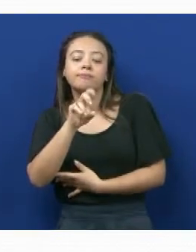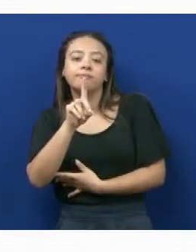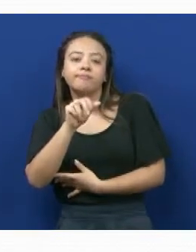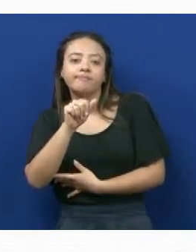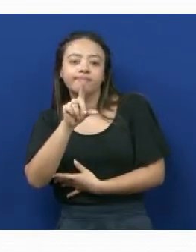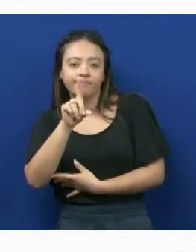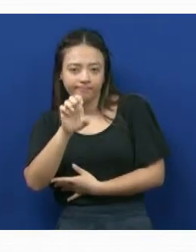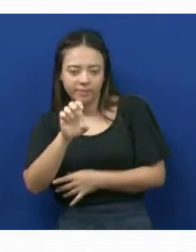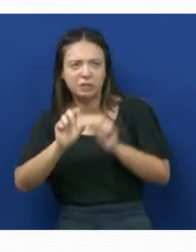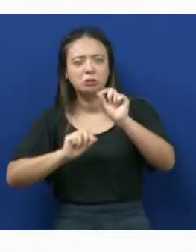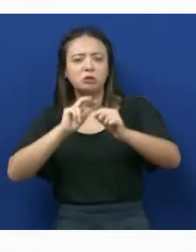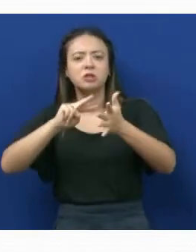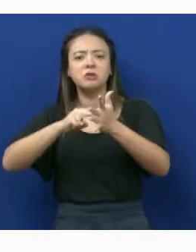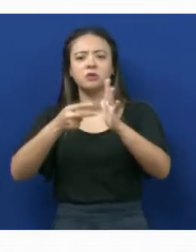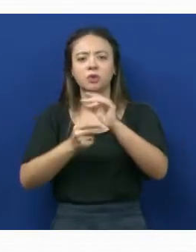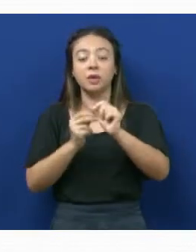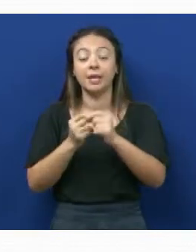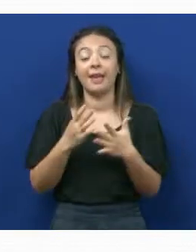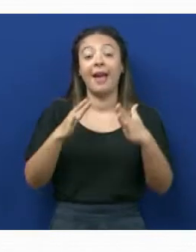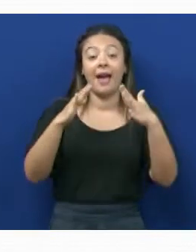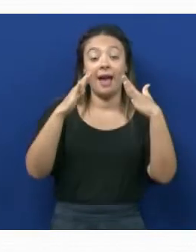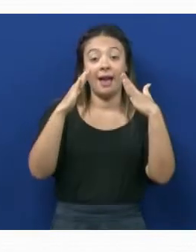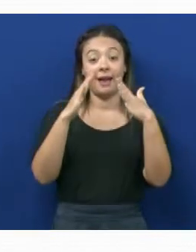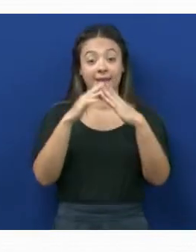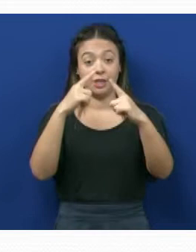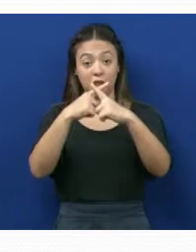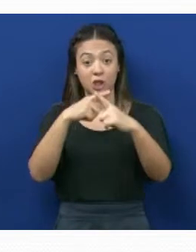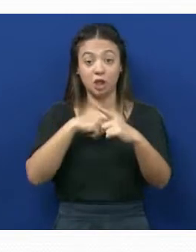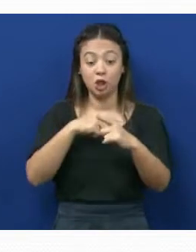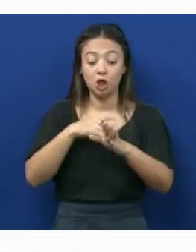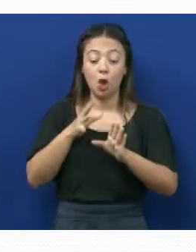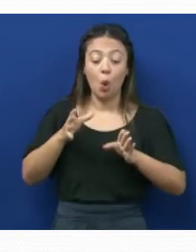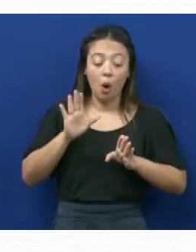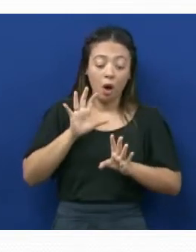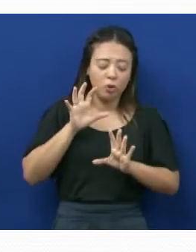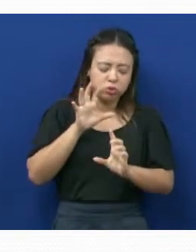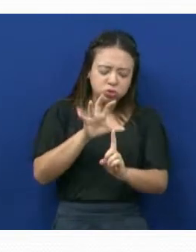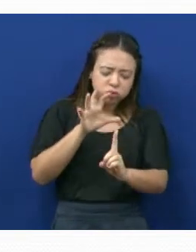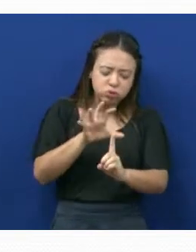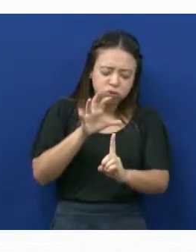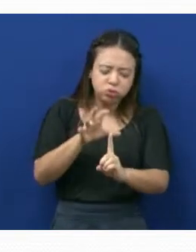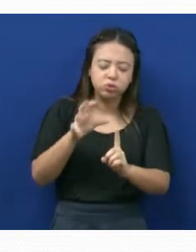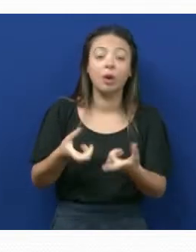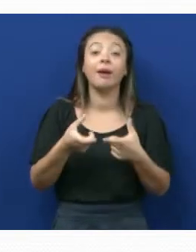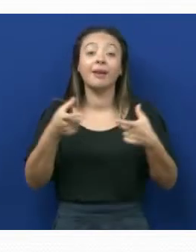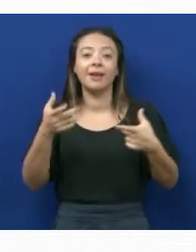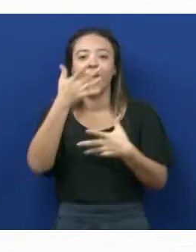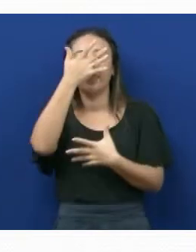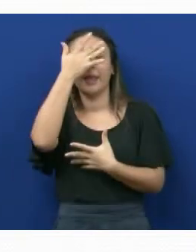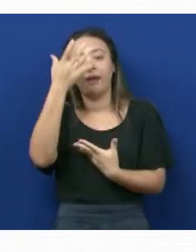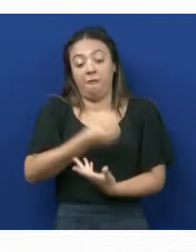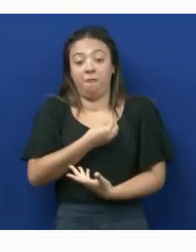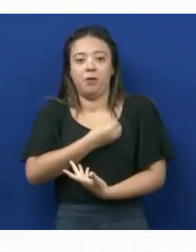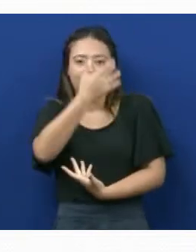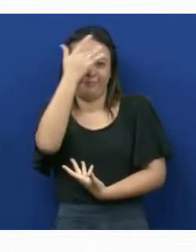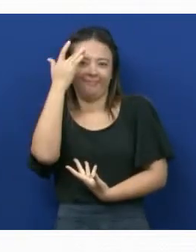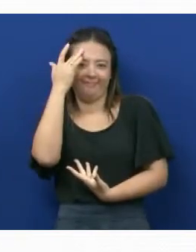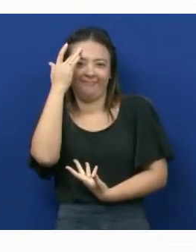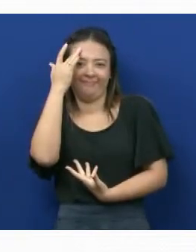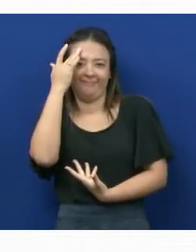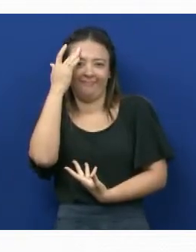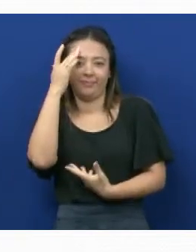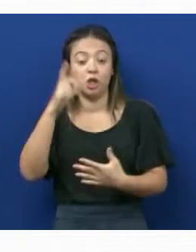tinha grande poder de influência sobre a vida das pessoas, tá certo? Então, assim, foi quase um milênio, pessoal, que